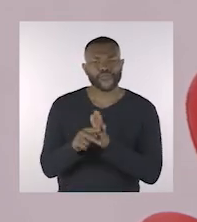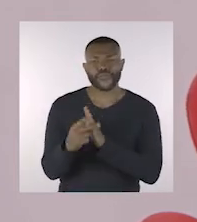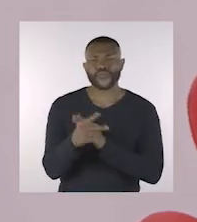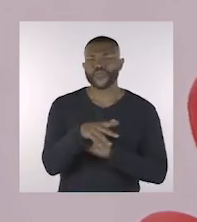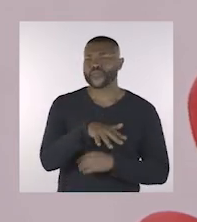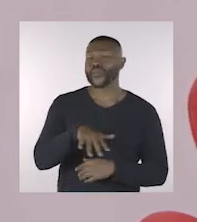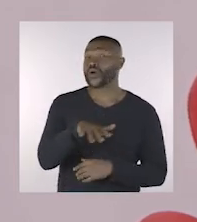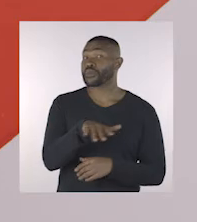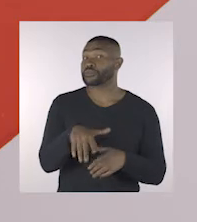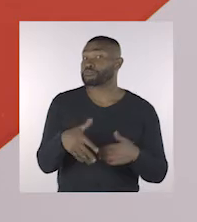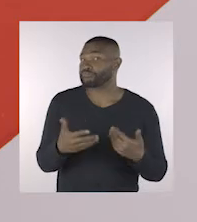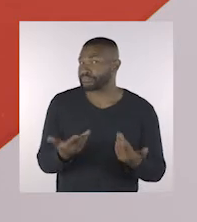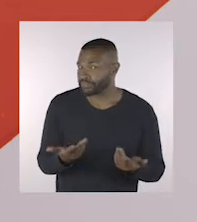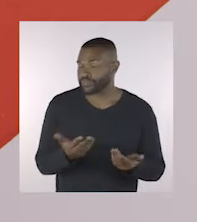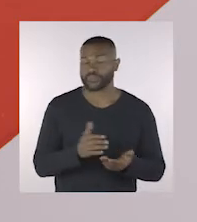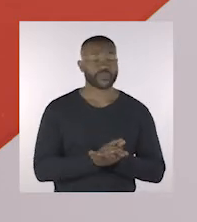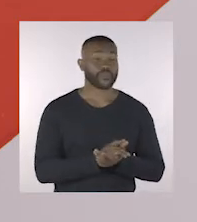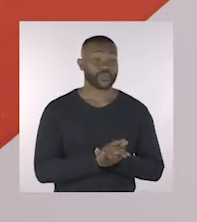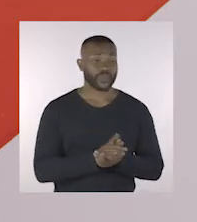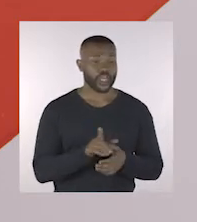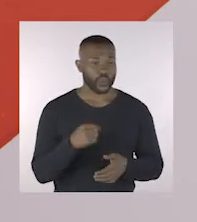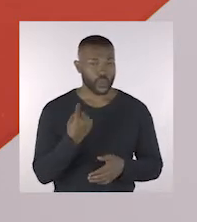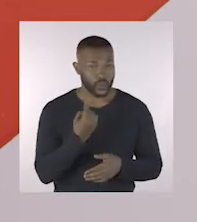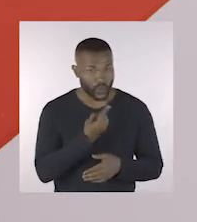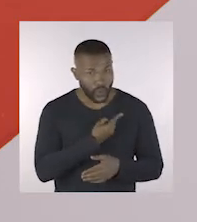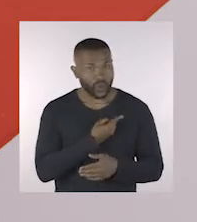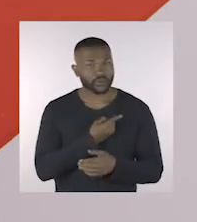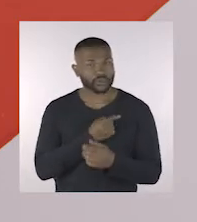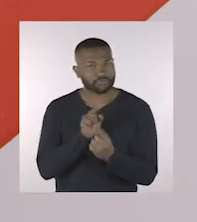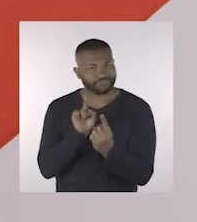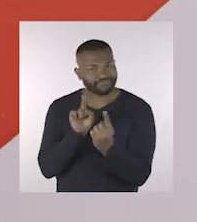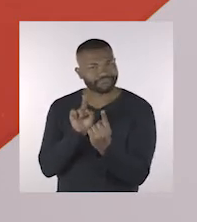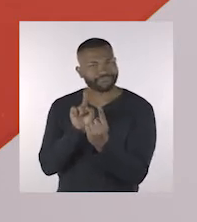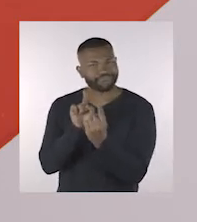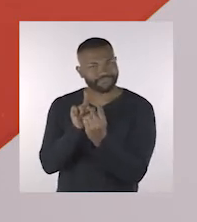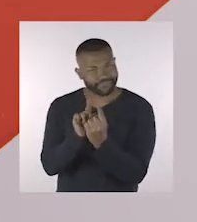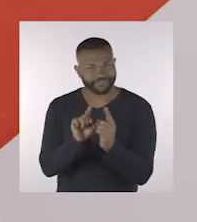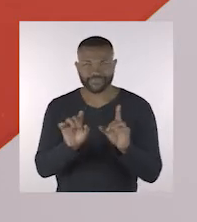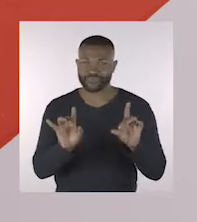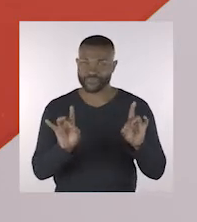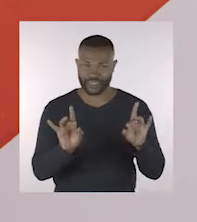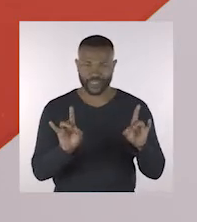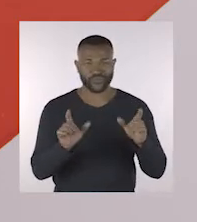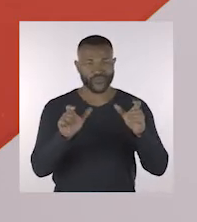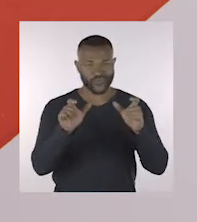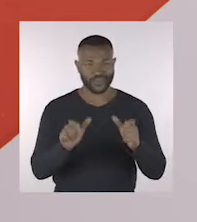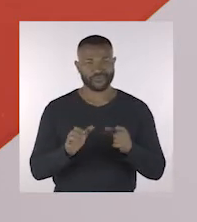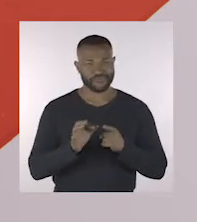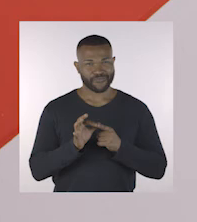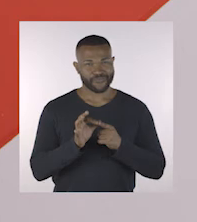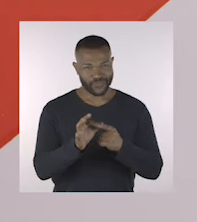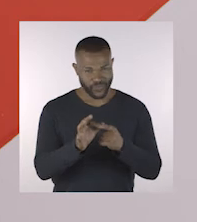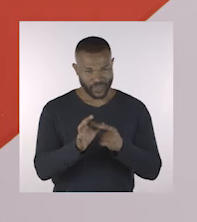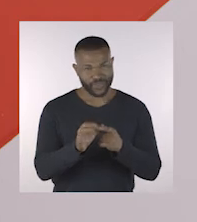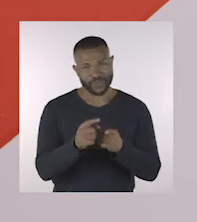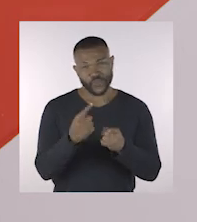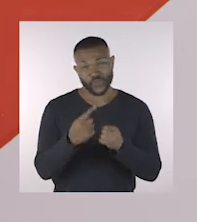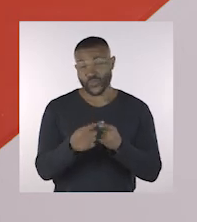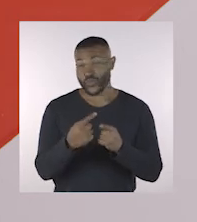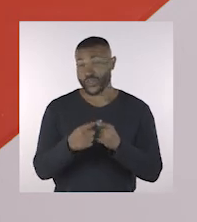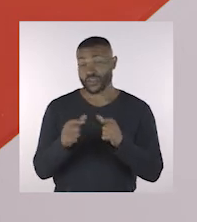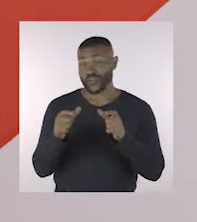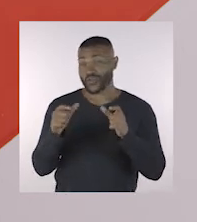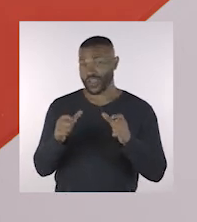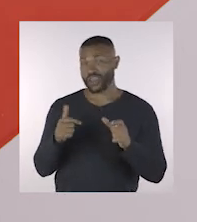tem para eles nós vamos atender de forma especial a periferia até